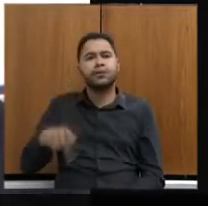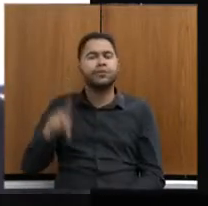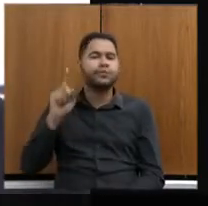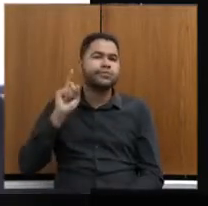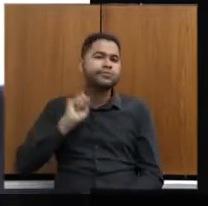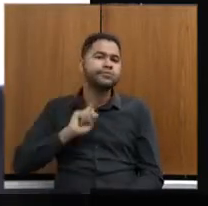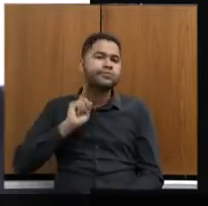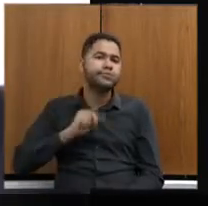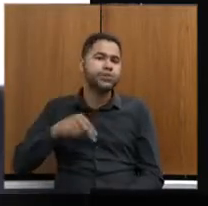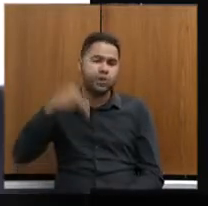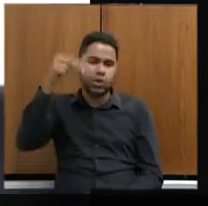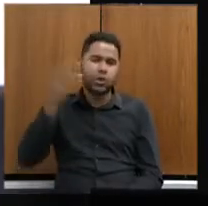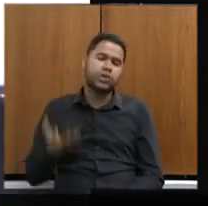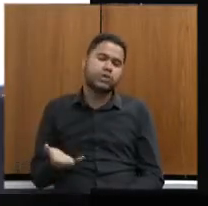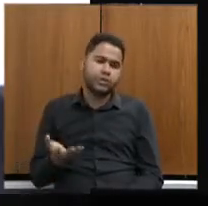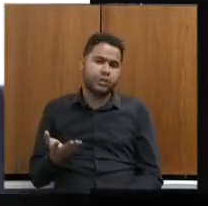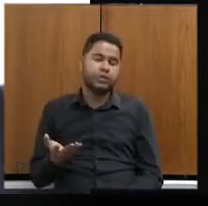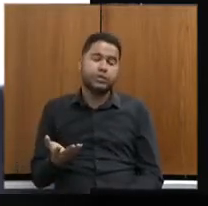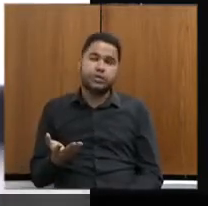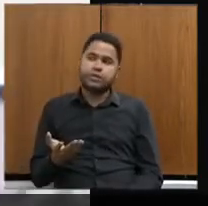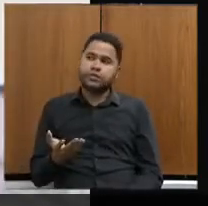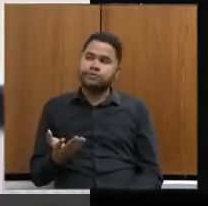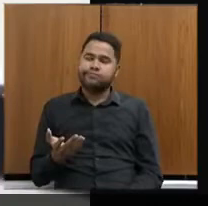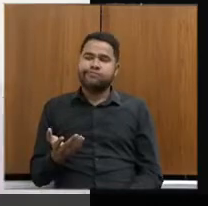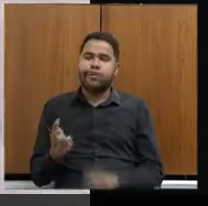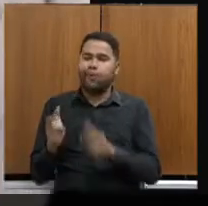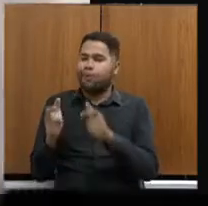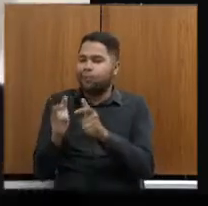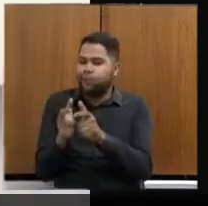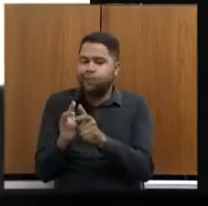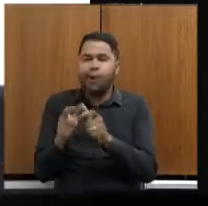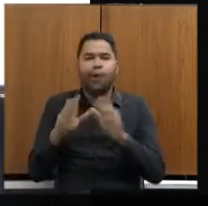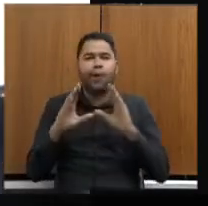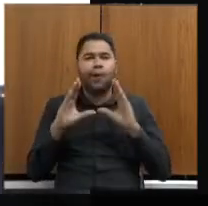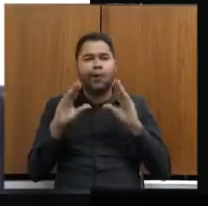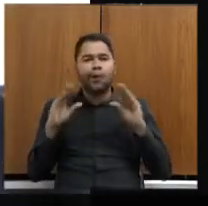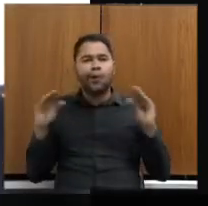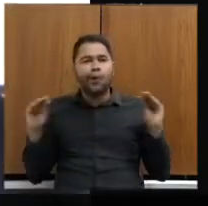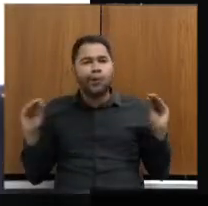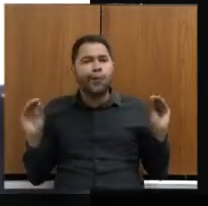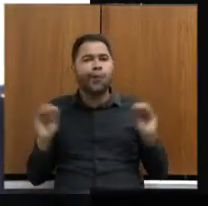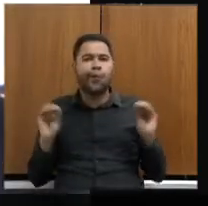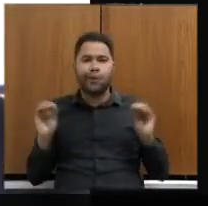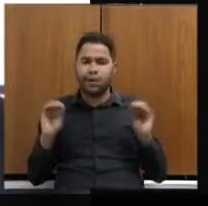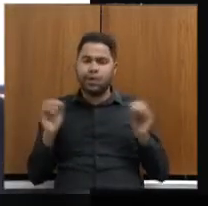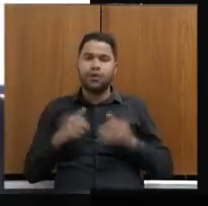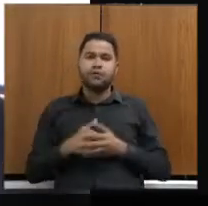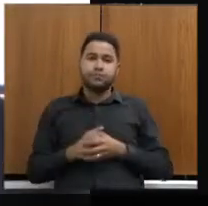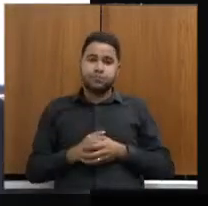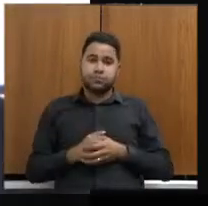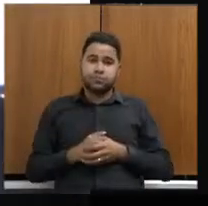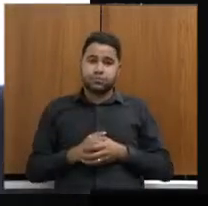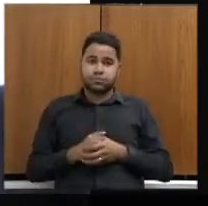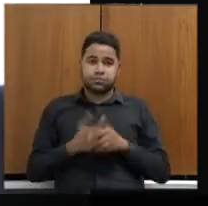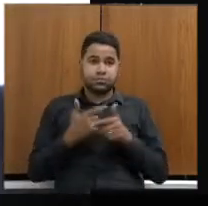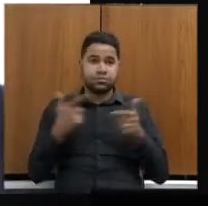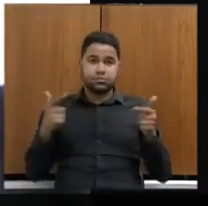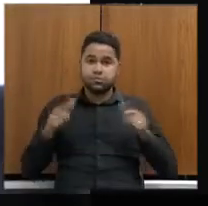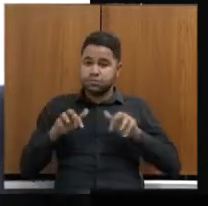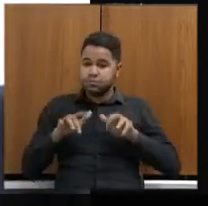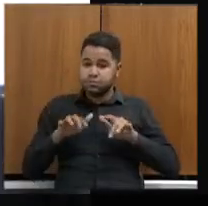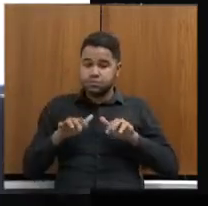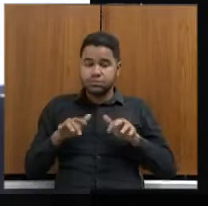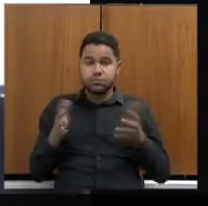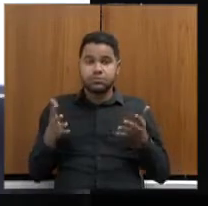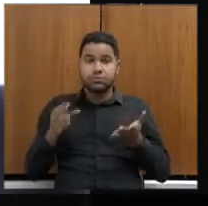são pequenos públicos é sem um corpo milho para para os produtores rurais de os